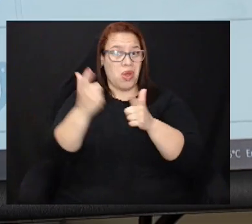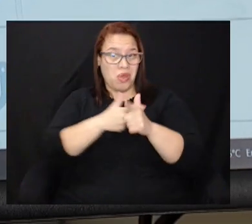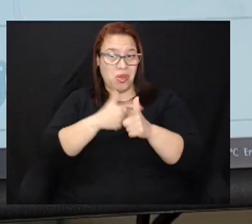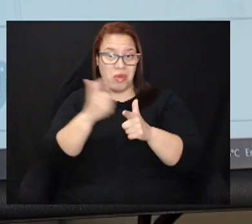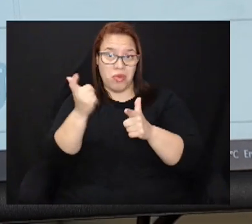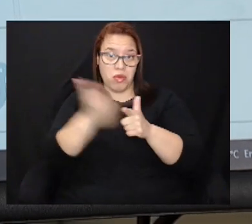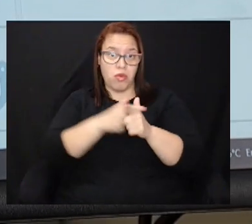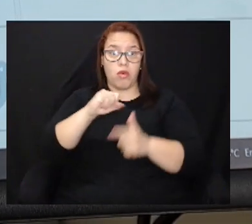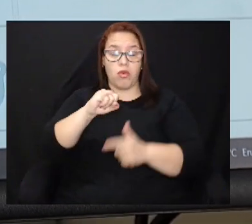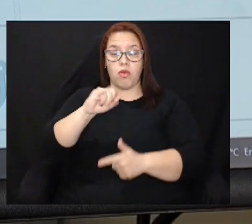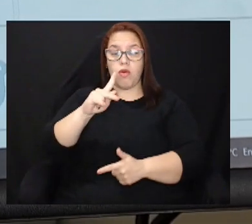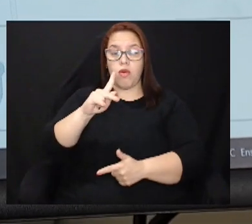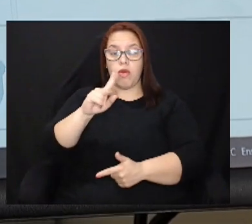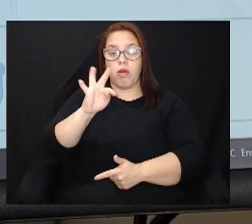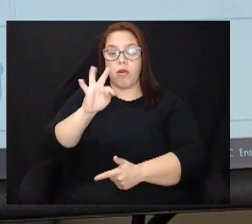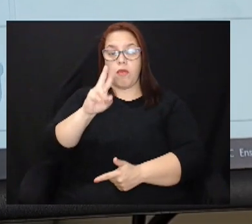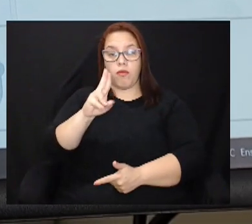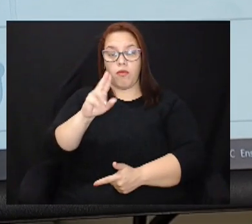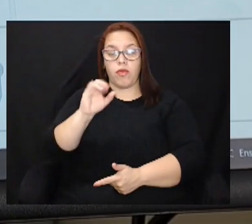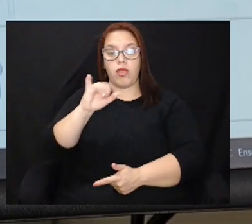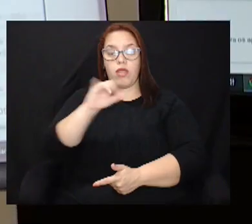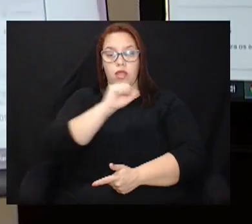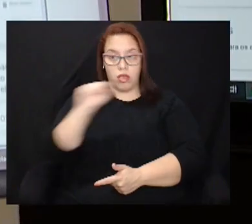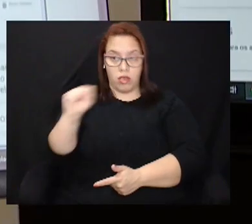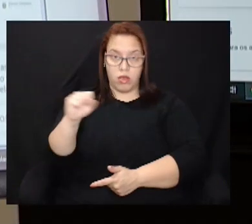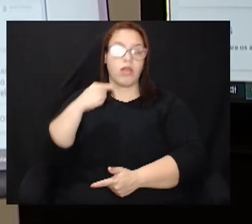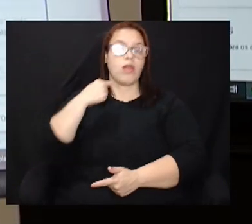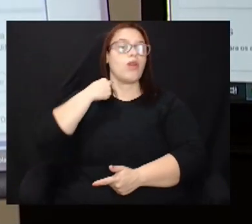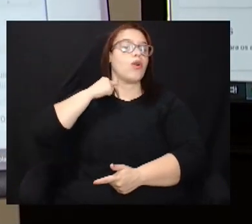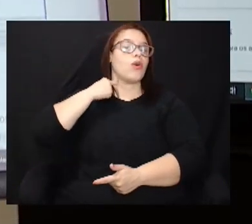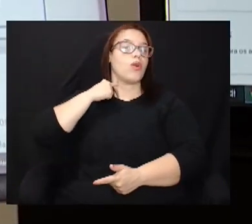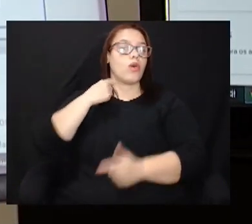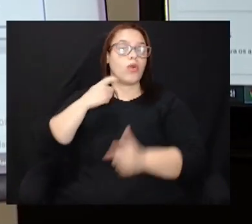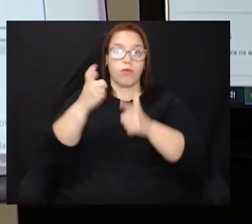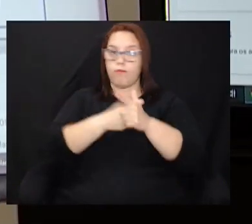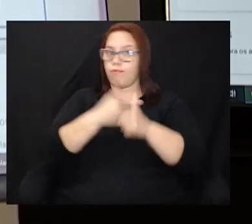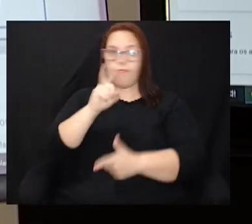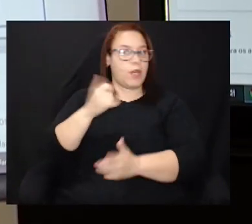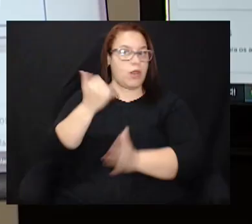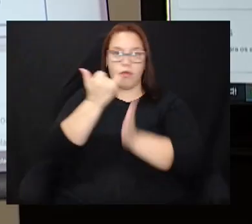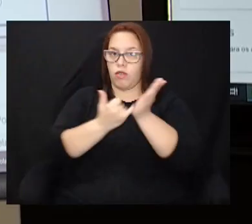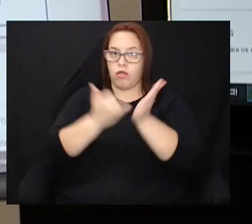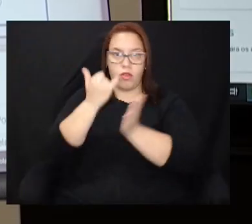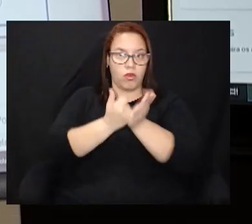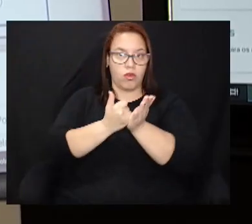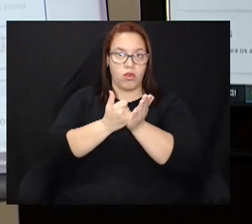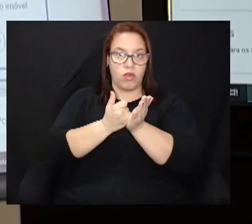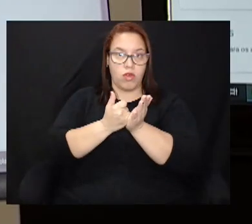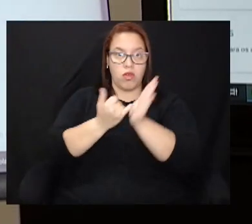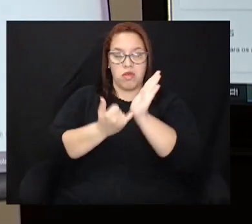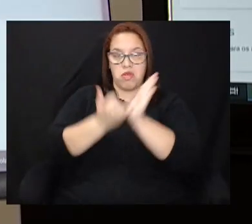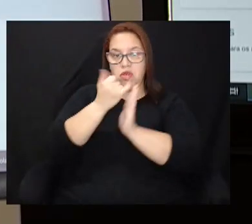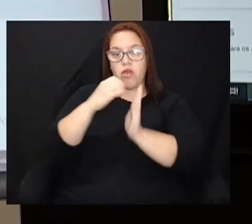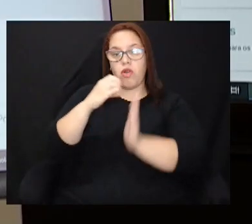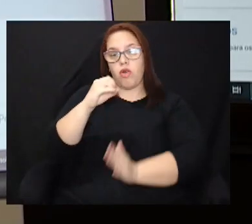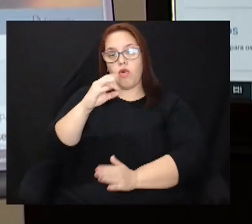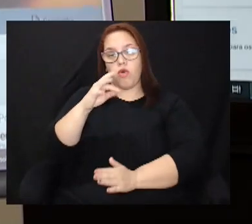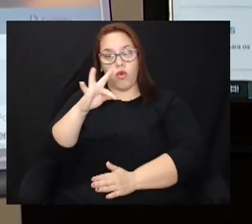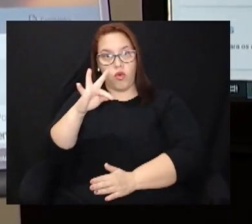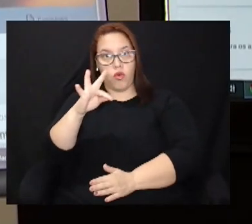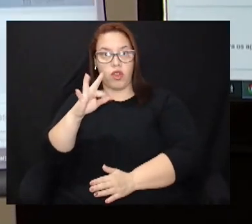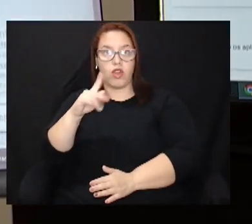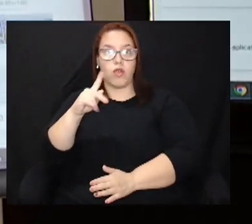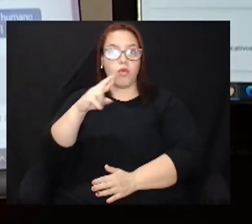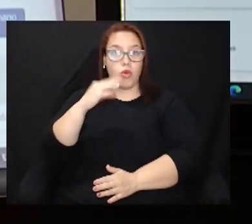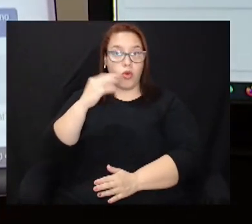de ISS, de taxa de lixo, também tem dívidas não tributárias de autos de infração, do COFIT, PROCON. Para as dívidas